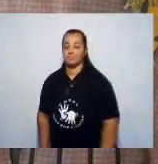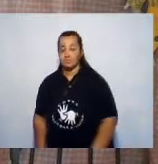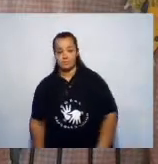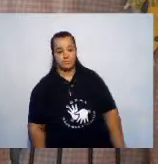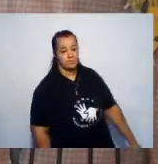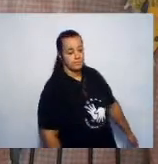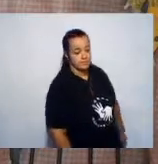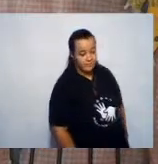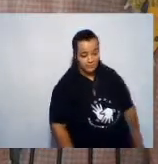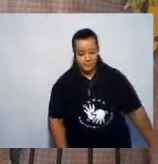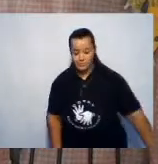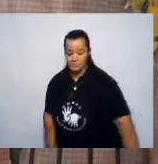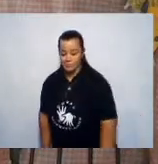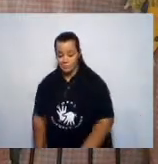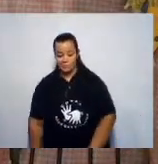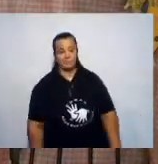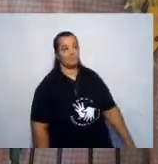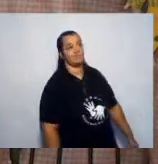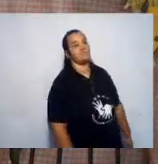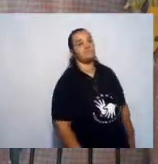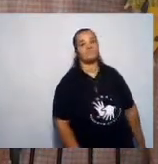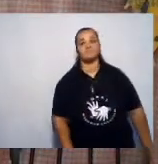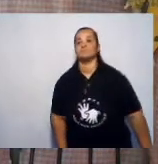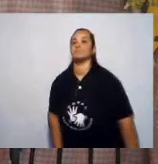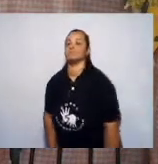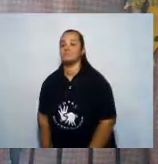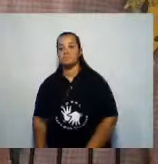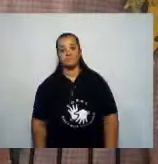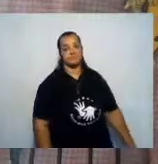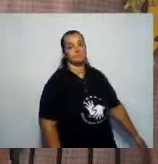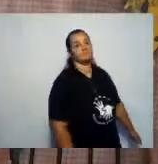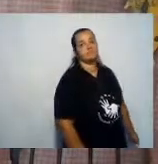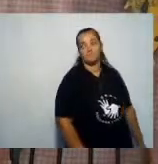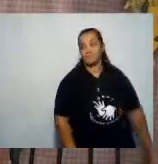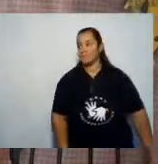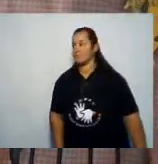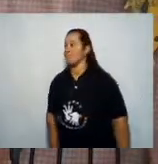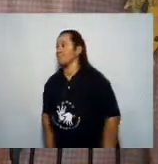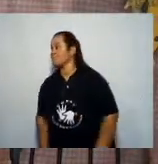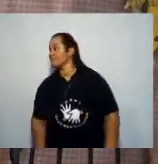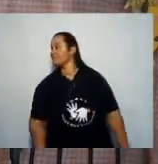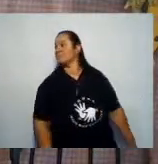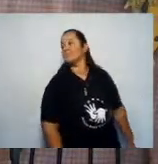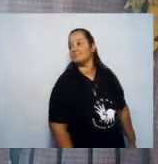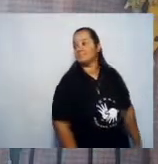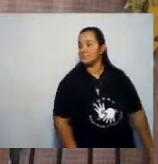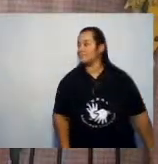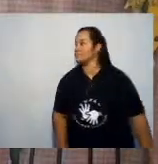comemorando 203 anos da cidade de Piracaia.